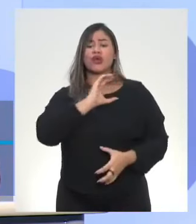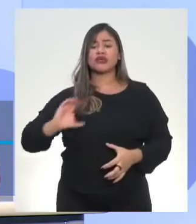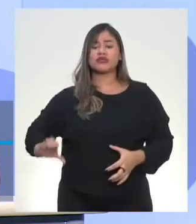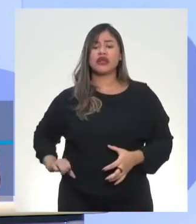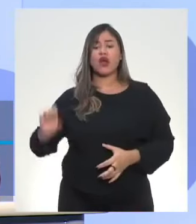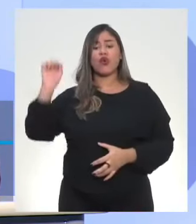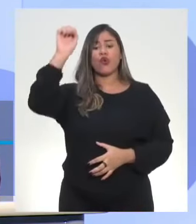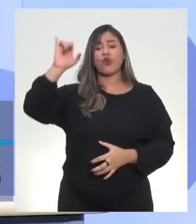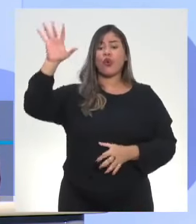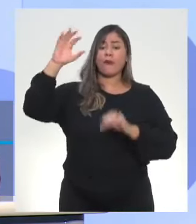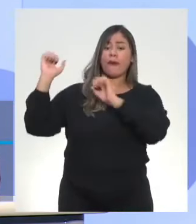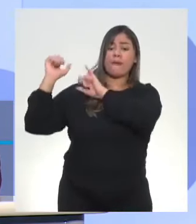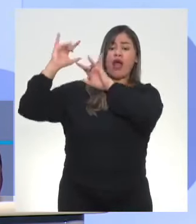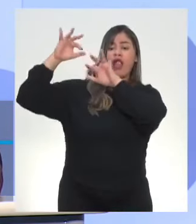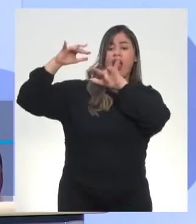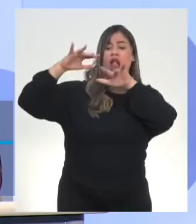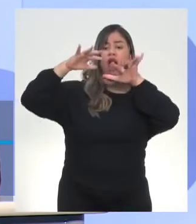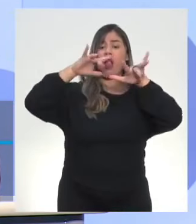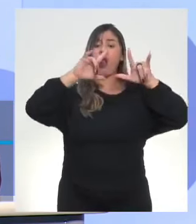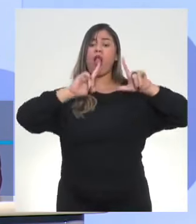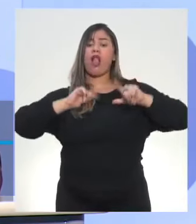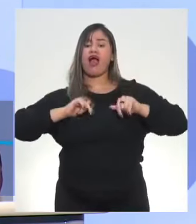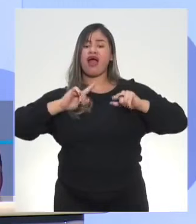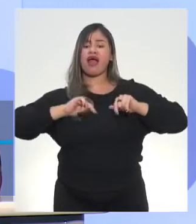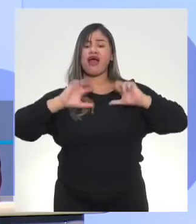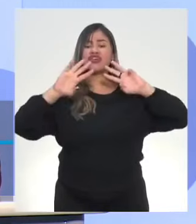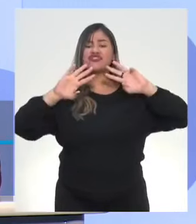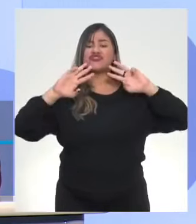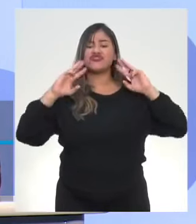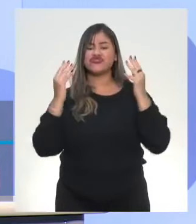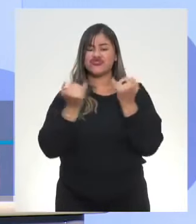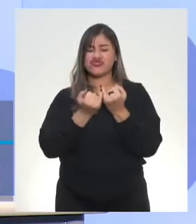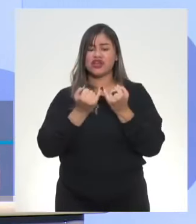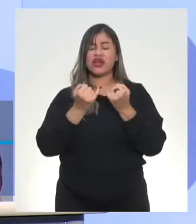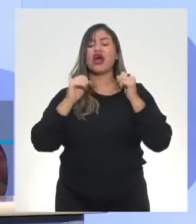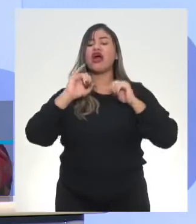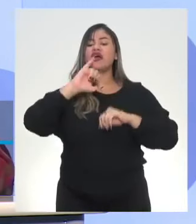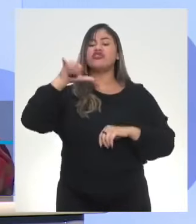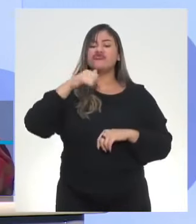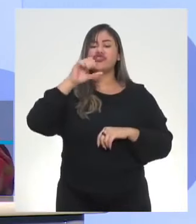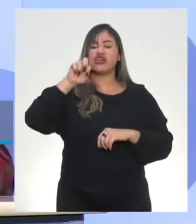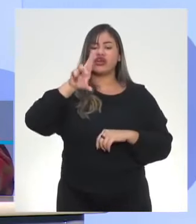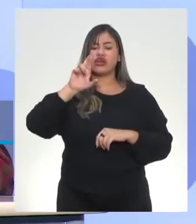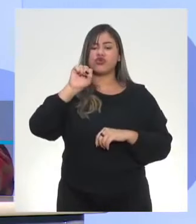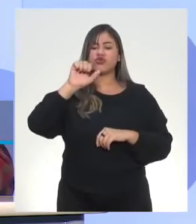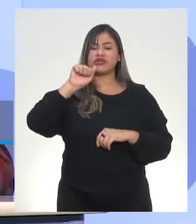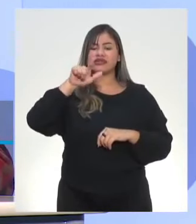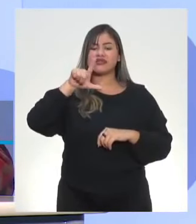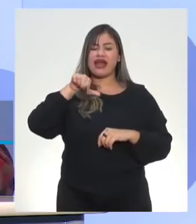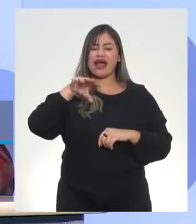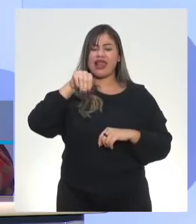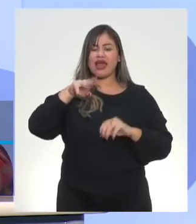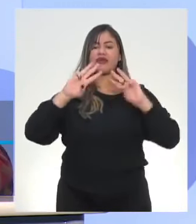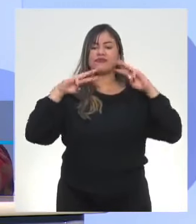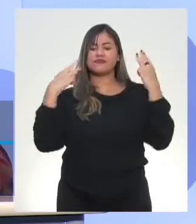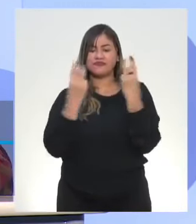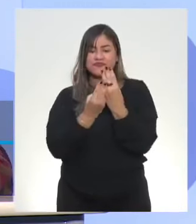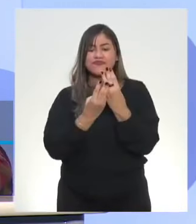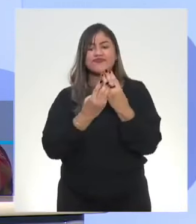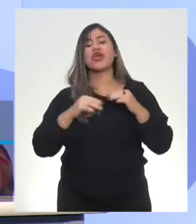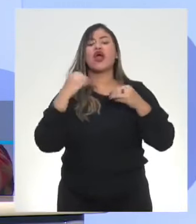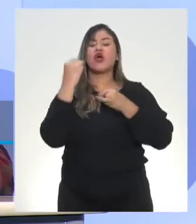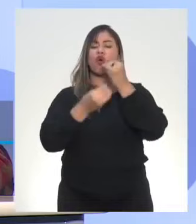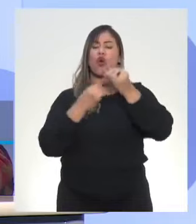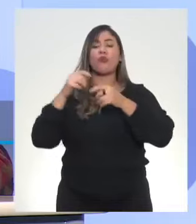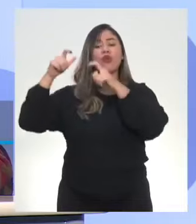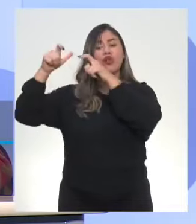né? Jerusalém que estava tomada ali pelos turcos muçulmanos. O mesmo processo estava ocorrendo na Península Ibérica, dentro